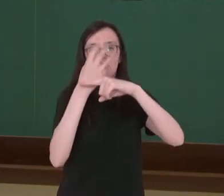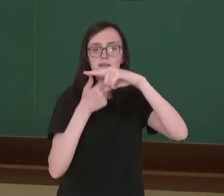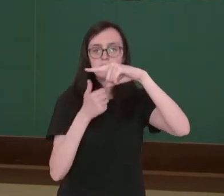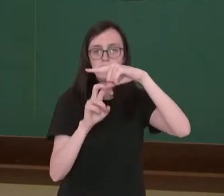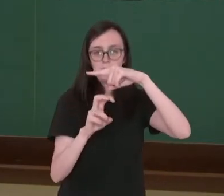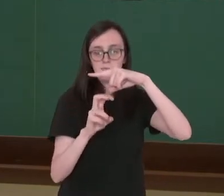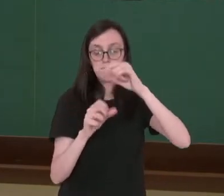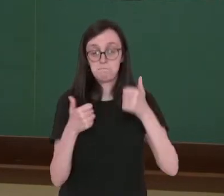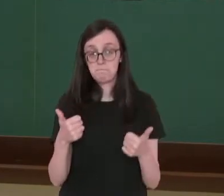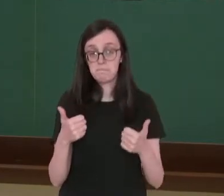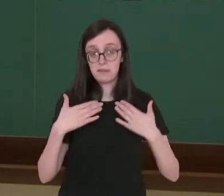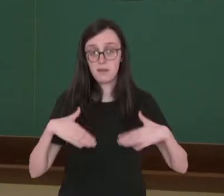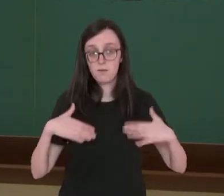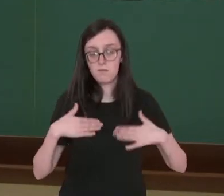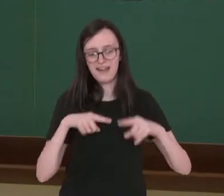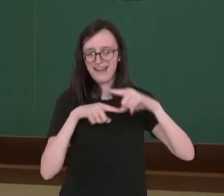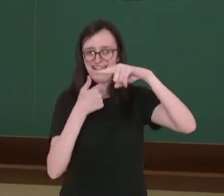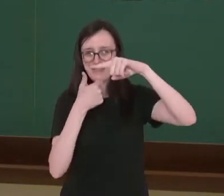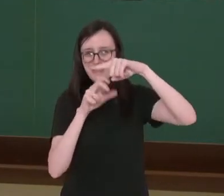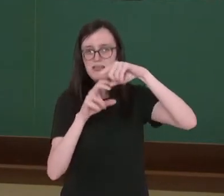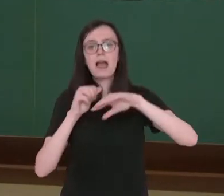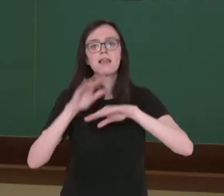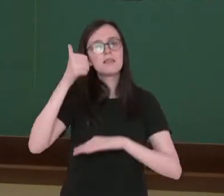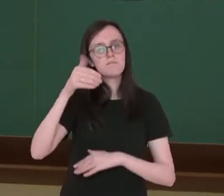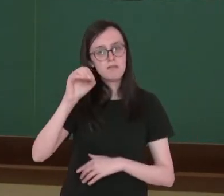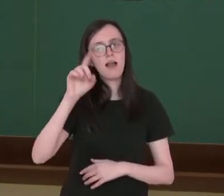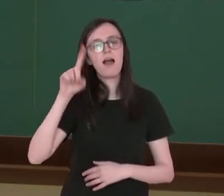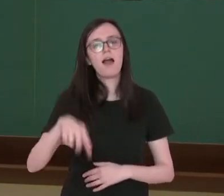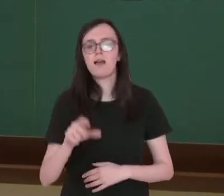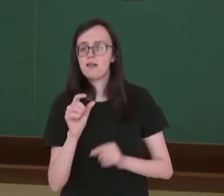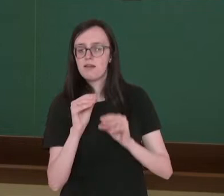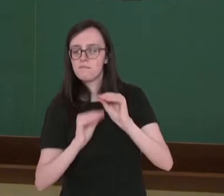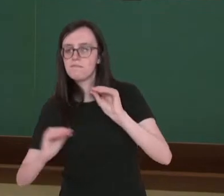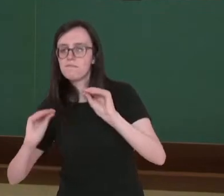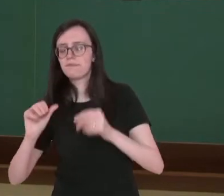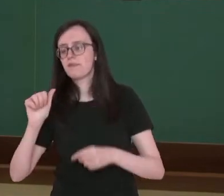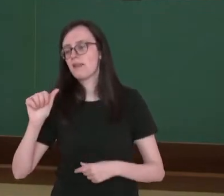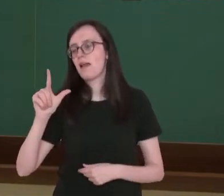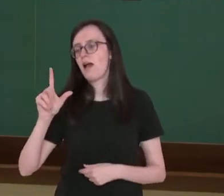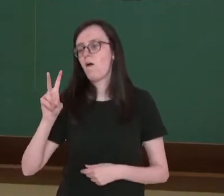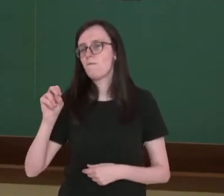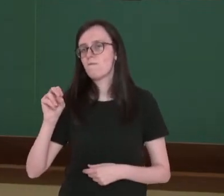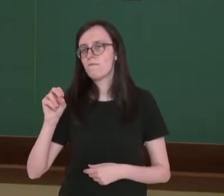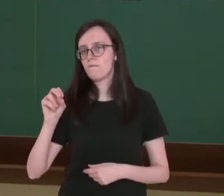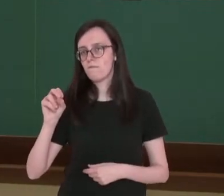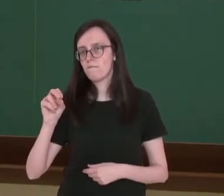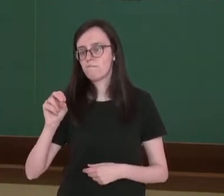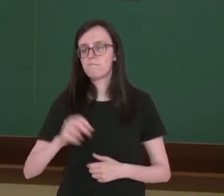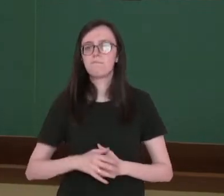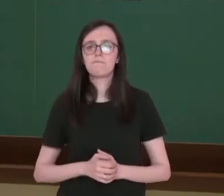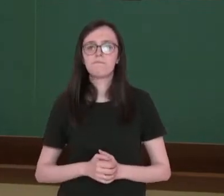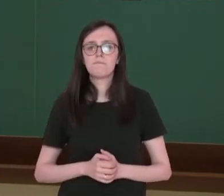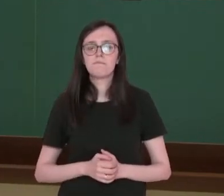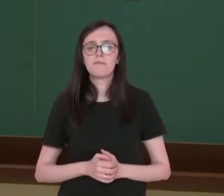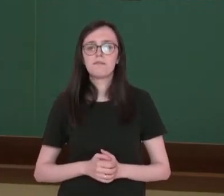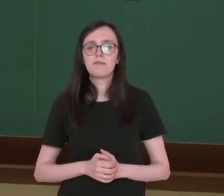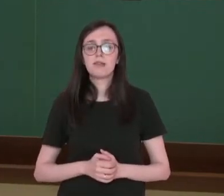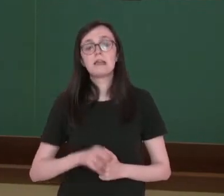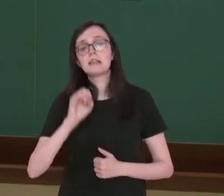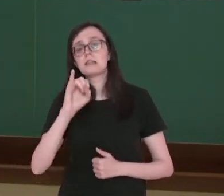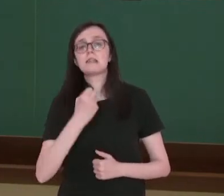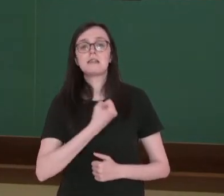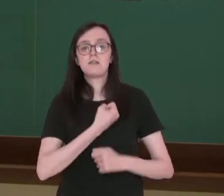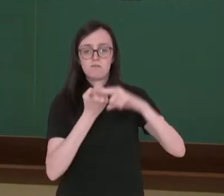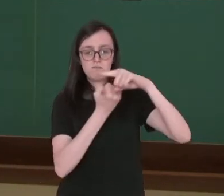13/15. Tranquilo? Então, quando os denominadores são iguais, só repetir e somar ou subtrair os numeradores. Quando os denominadores